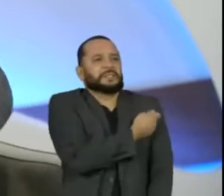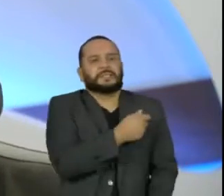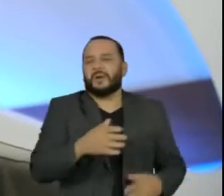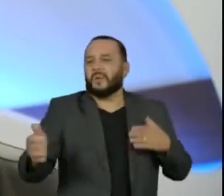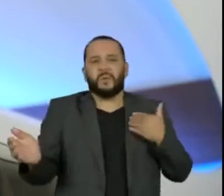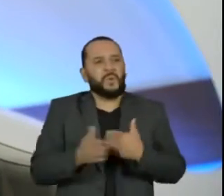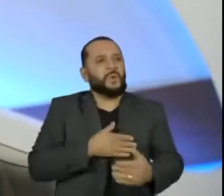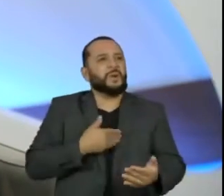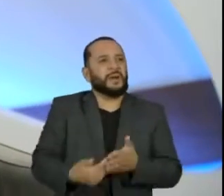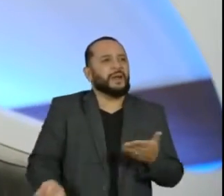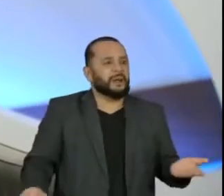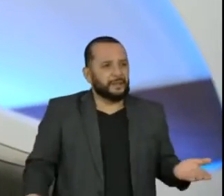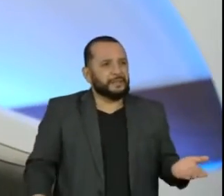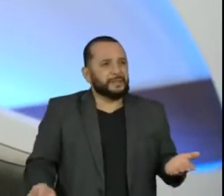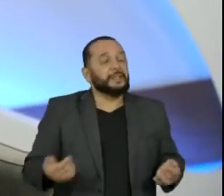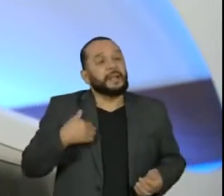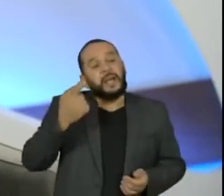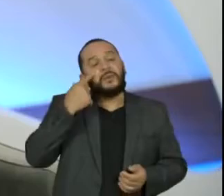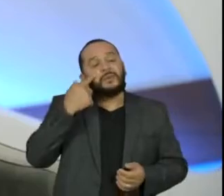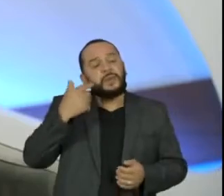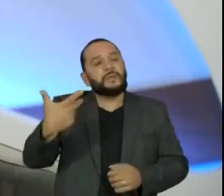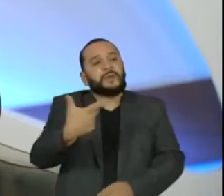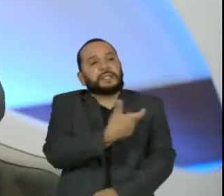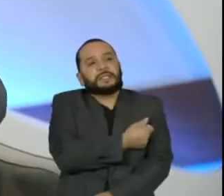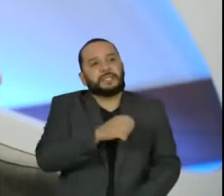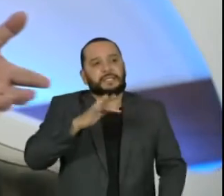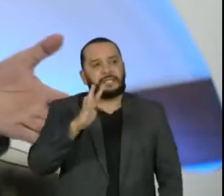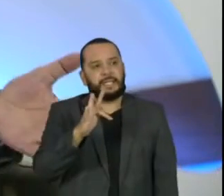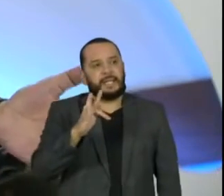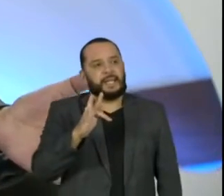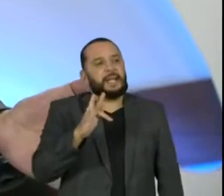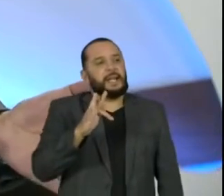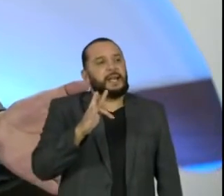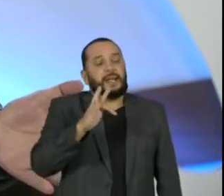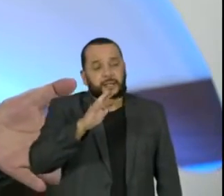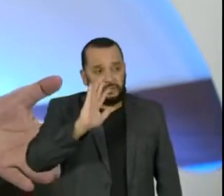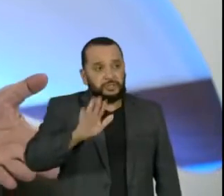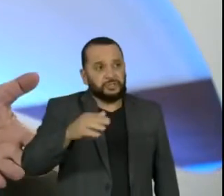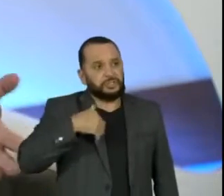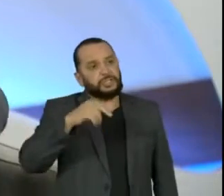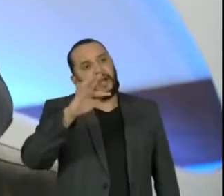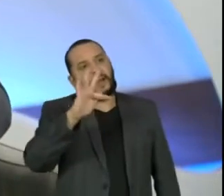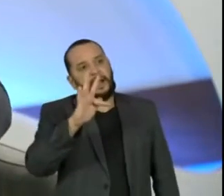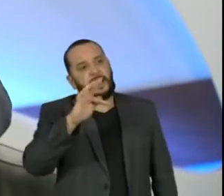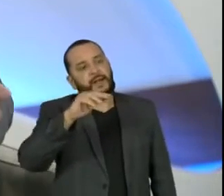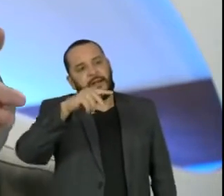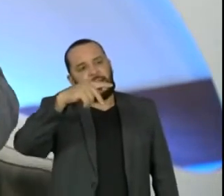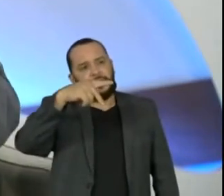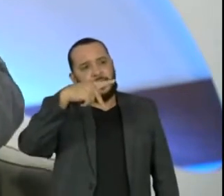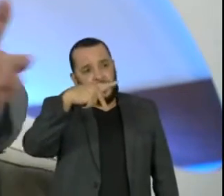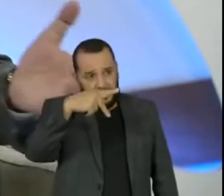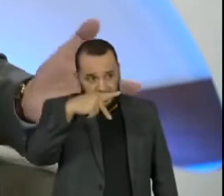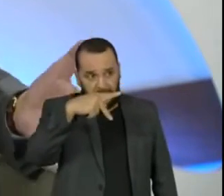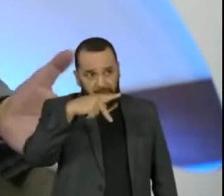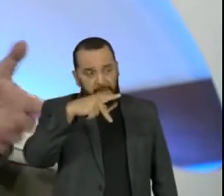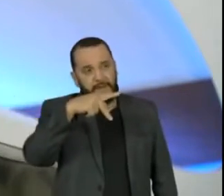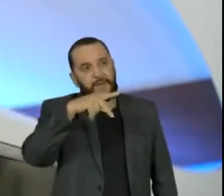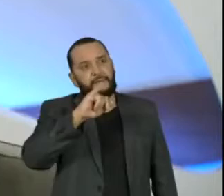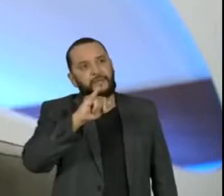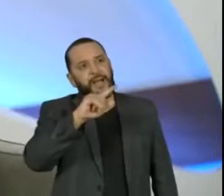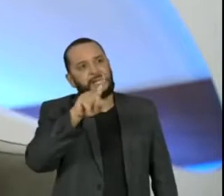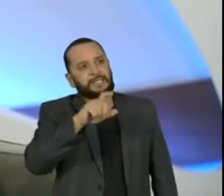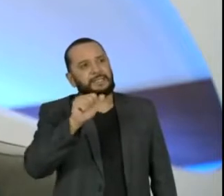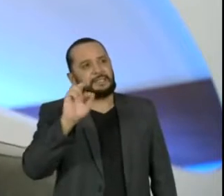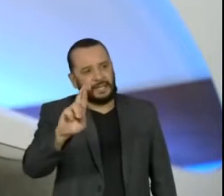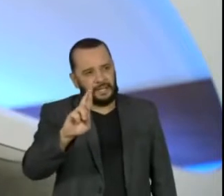aquela vacina da Pfizer tem que vir a menos 70 graus, o que diminui a possibilidade, pelo